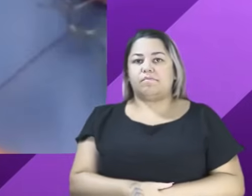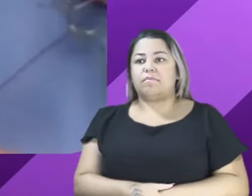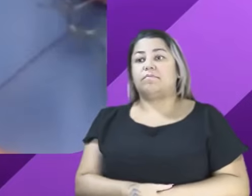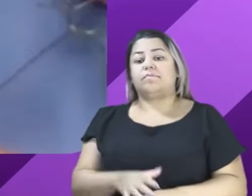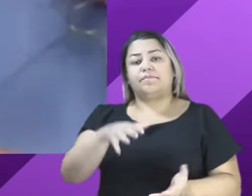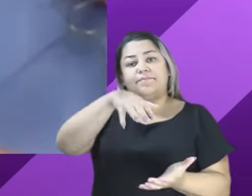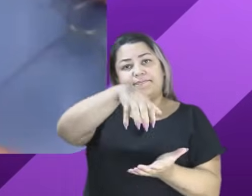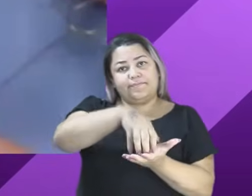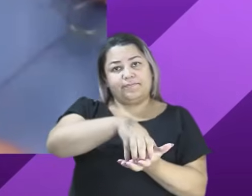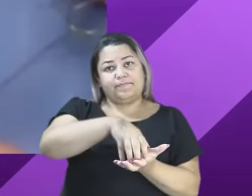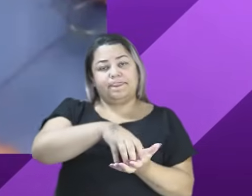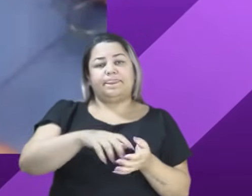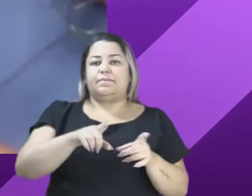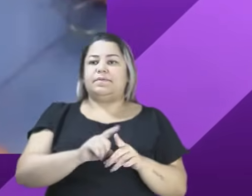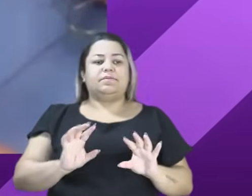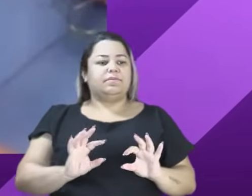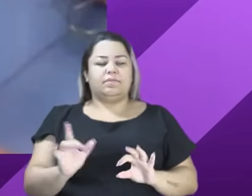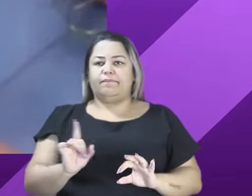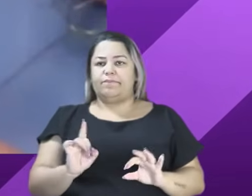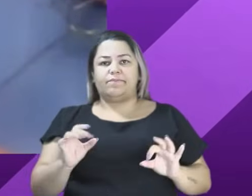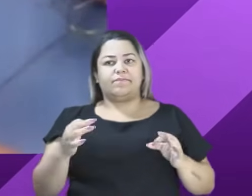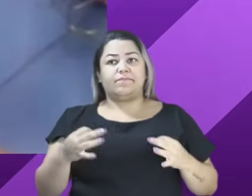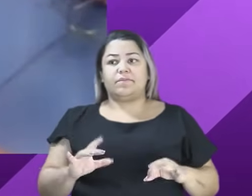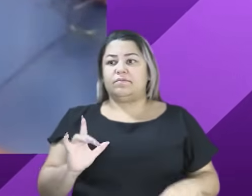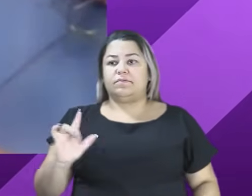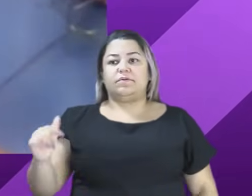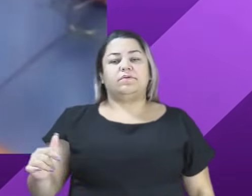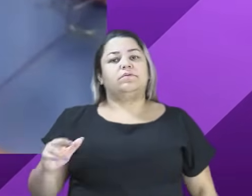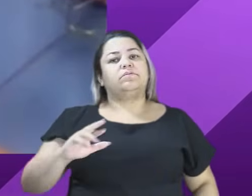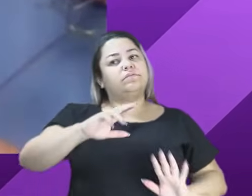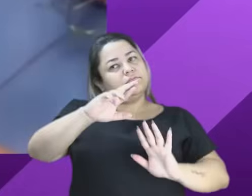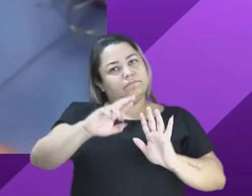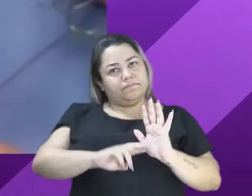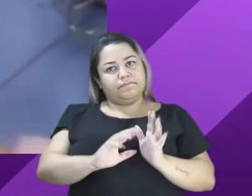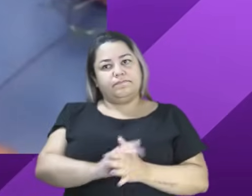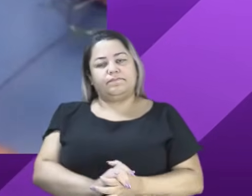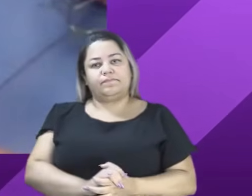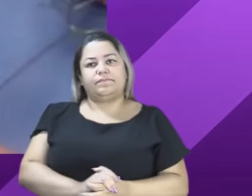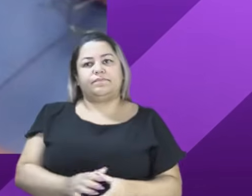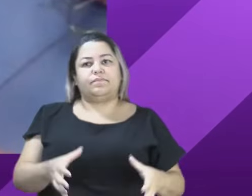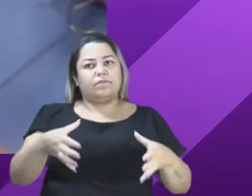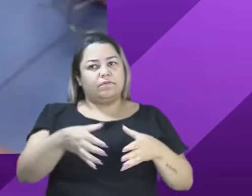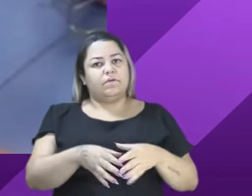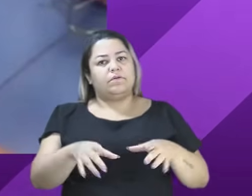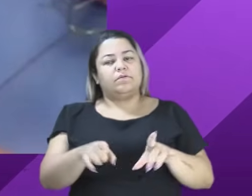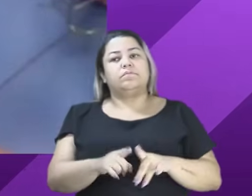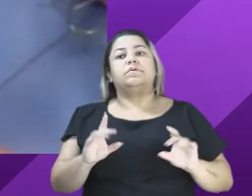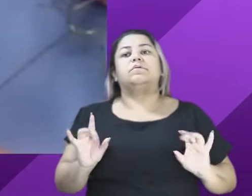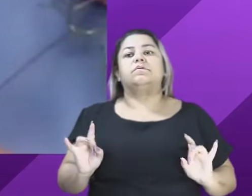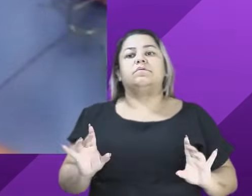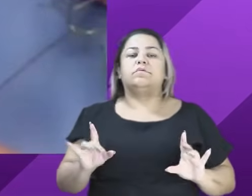um território ilegal de receptáculo, não houve nenhum registro Então, em Pojuca, apesar de